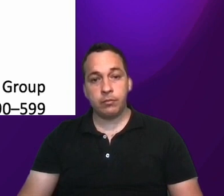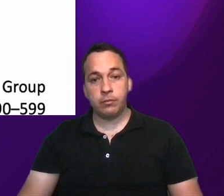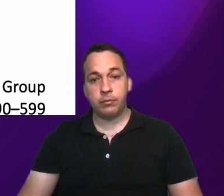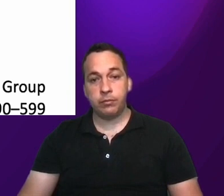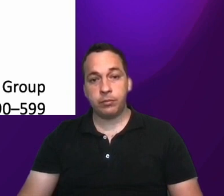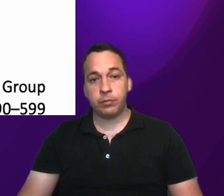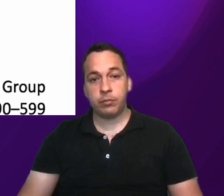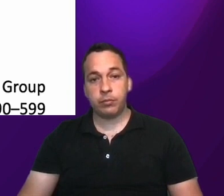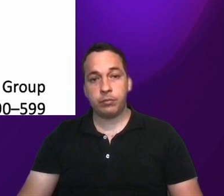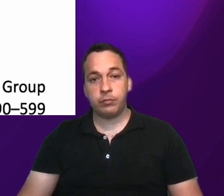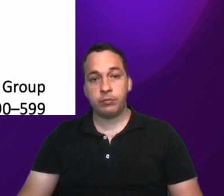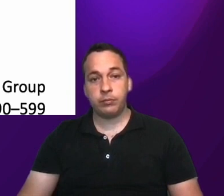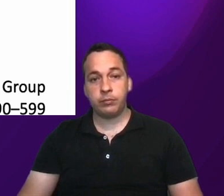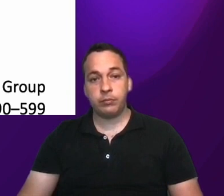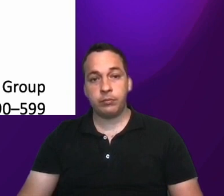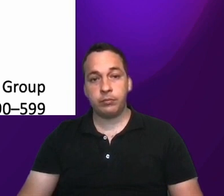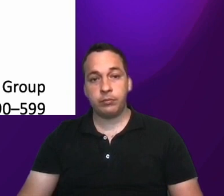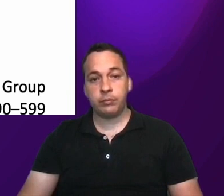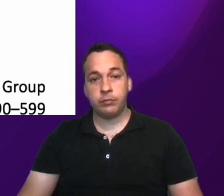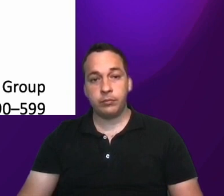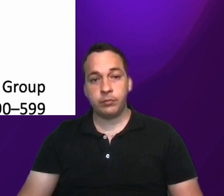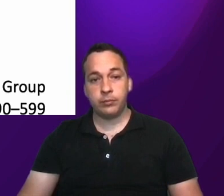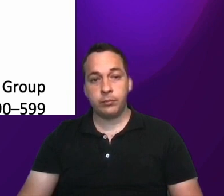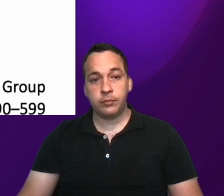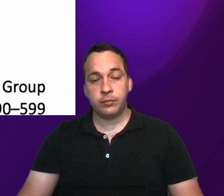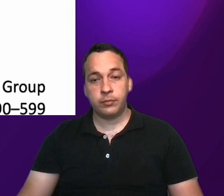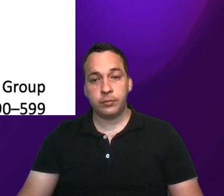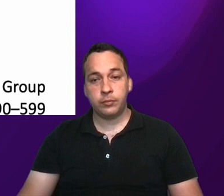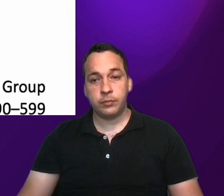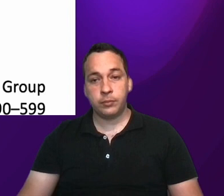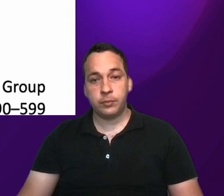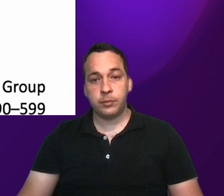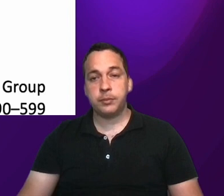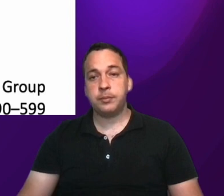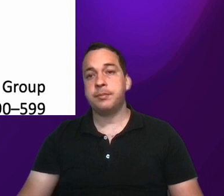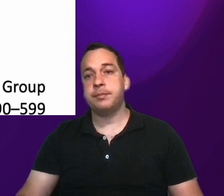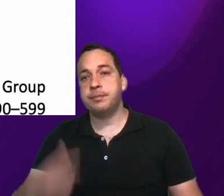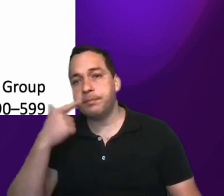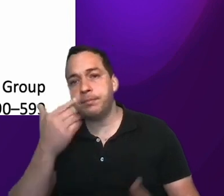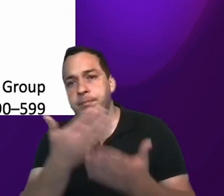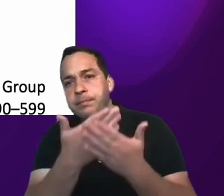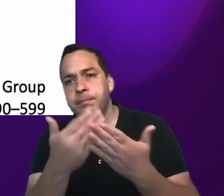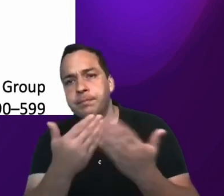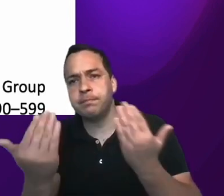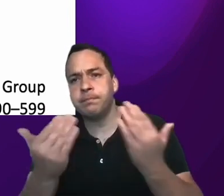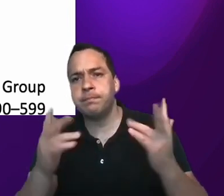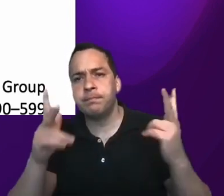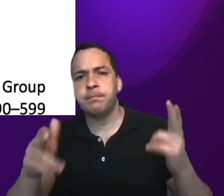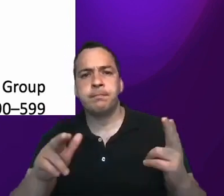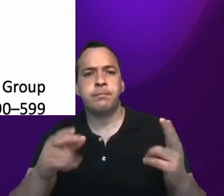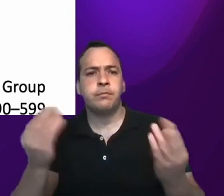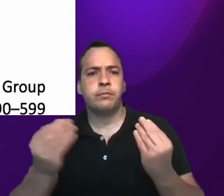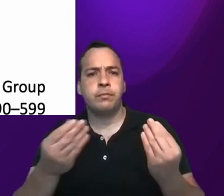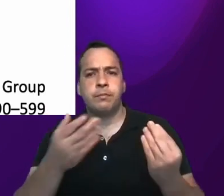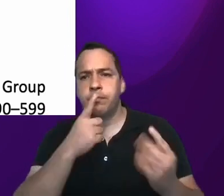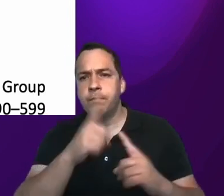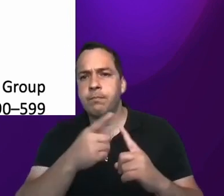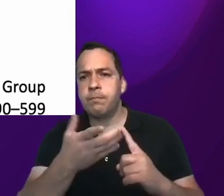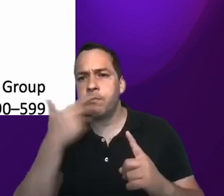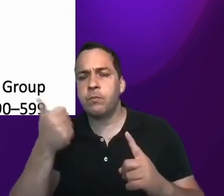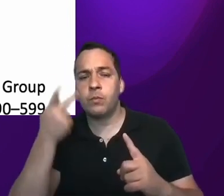Esse outro estudo comparou uma coisa um pouco diferente. Qual é o tipo de albumina que seria melhor para o